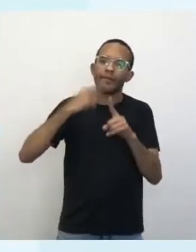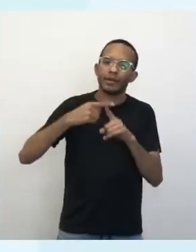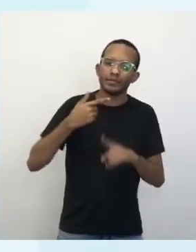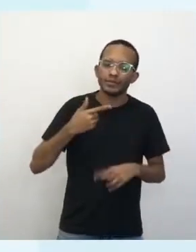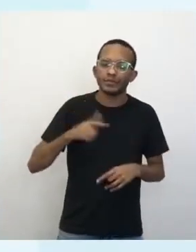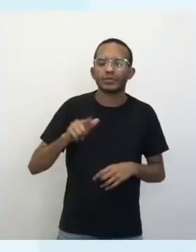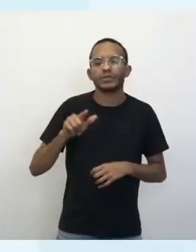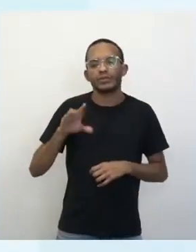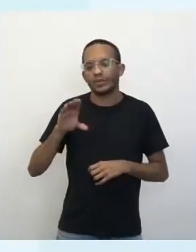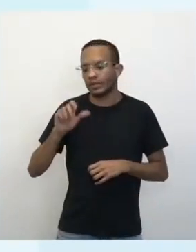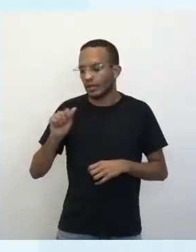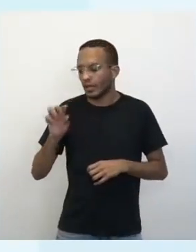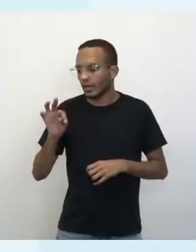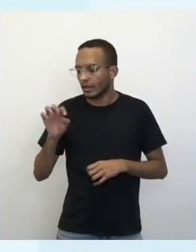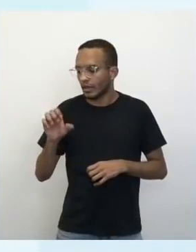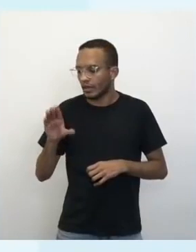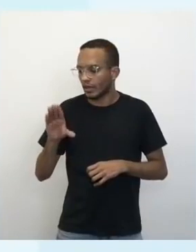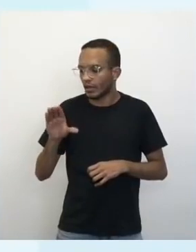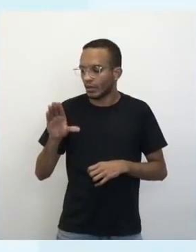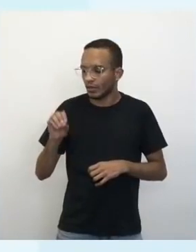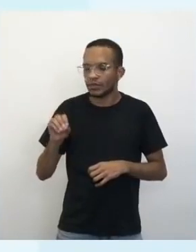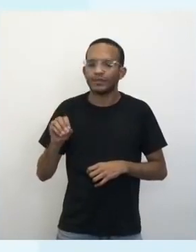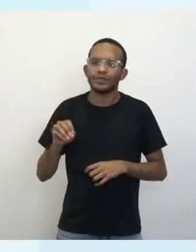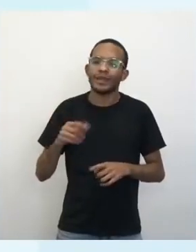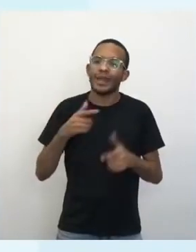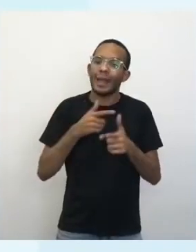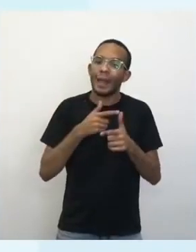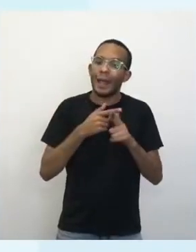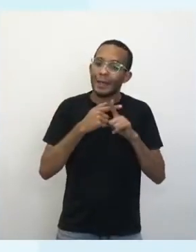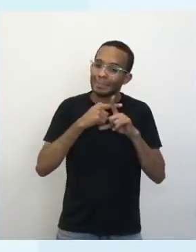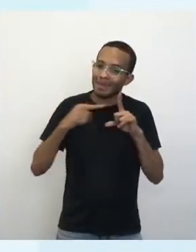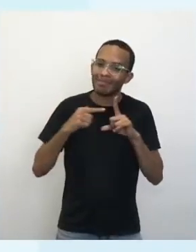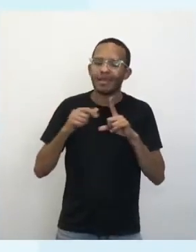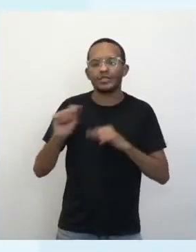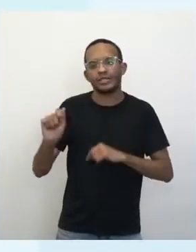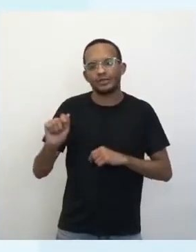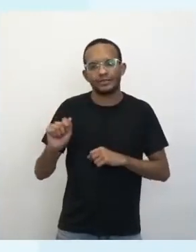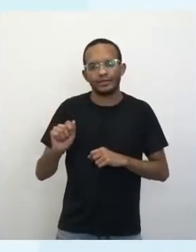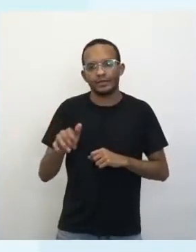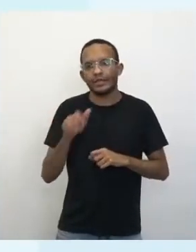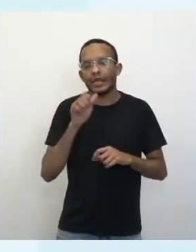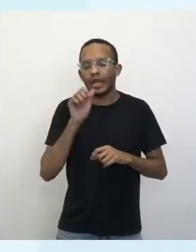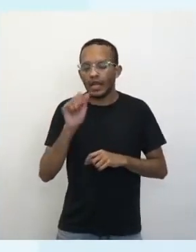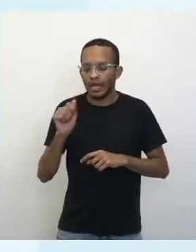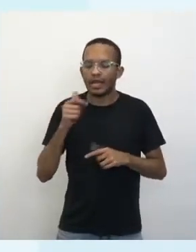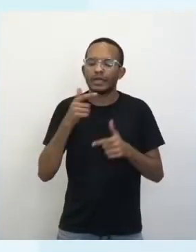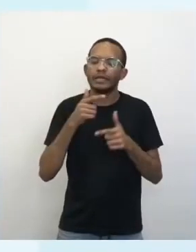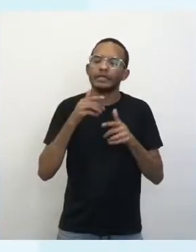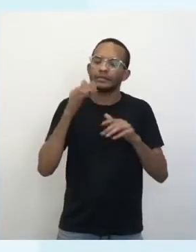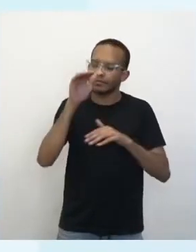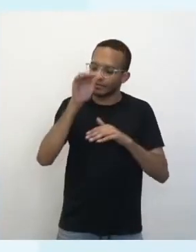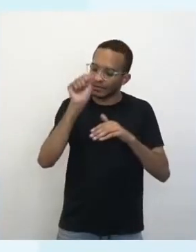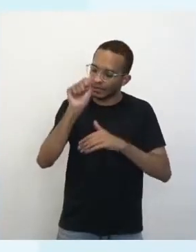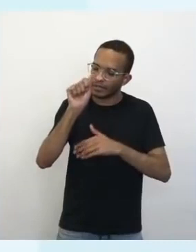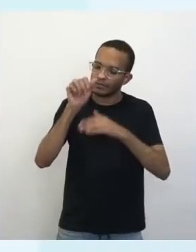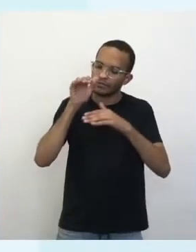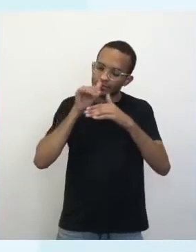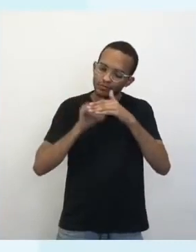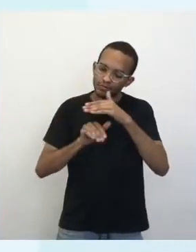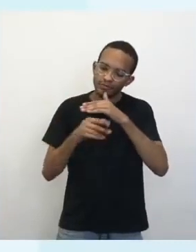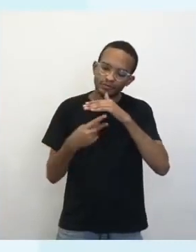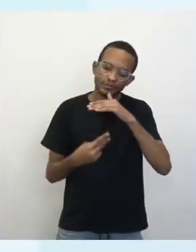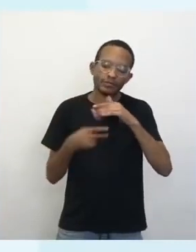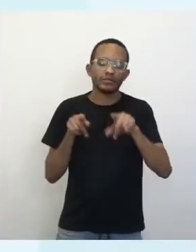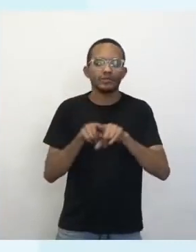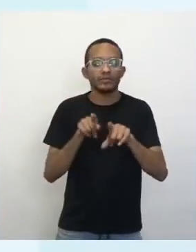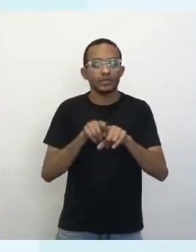outro cateto, que é a metade de A. Então, A sobre 2 ao quadrado. Quando você resolver